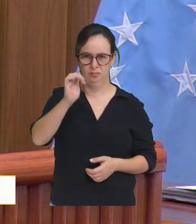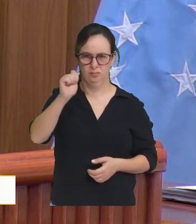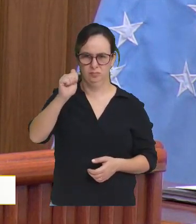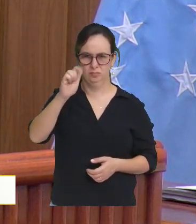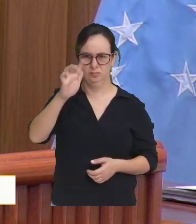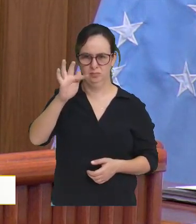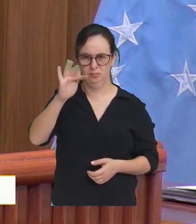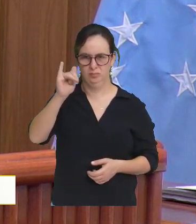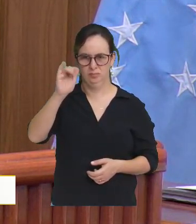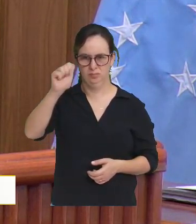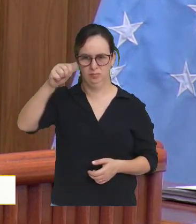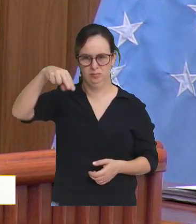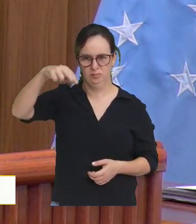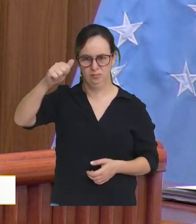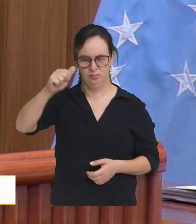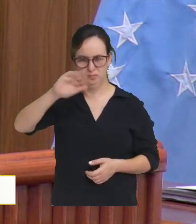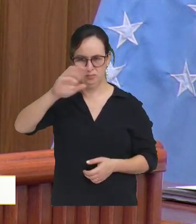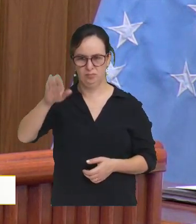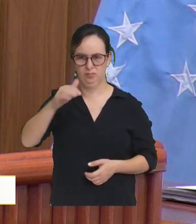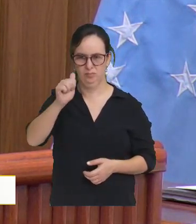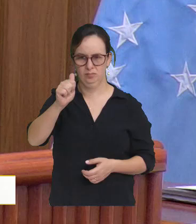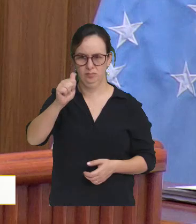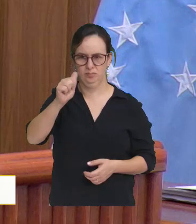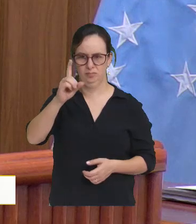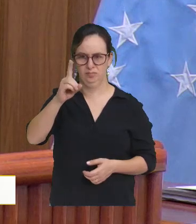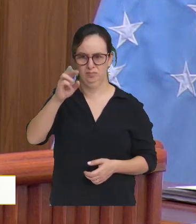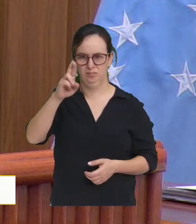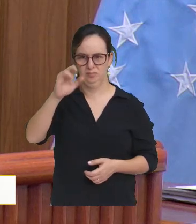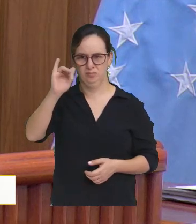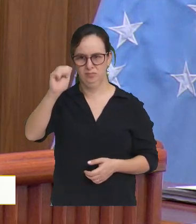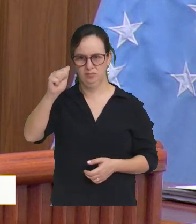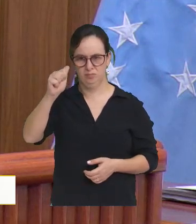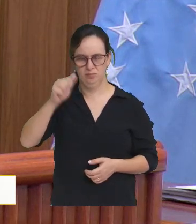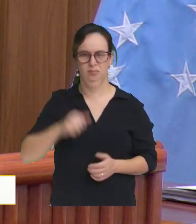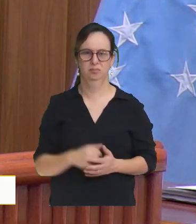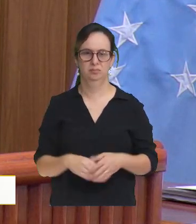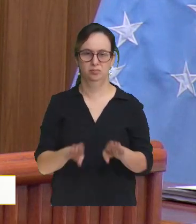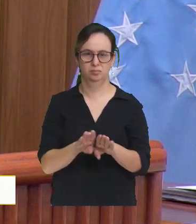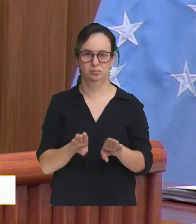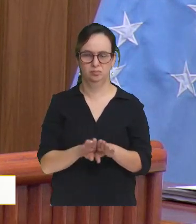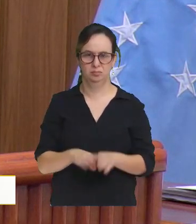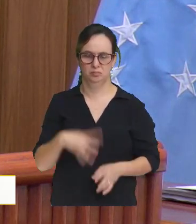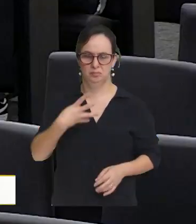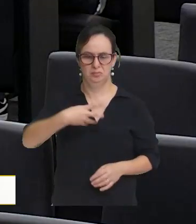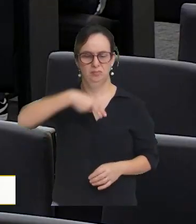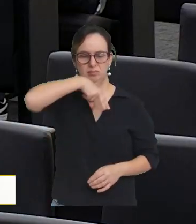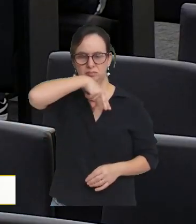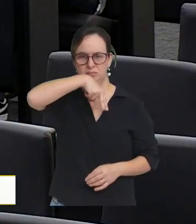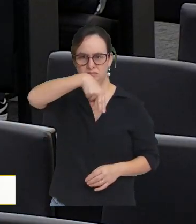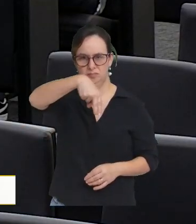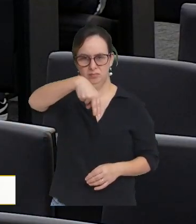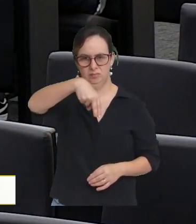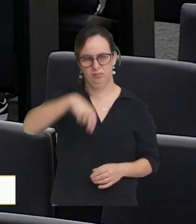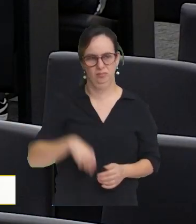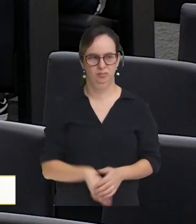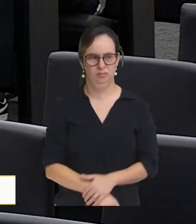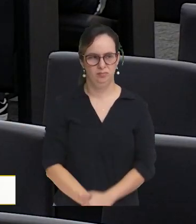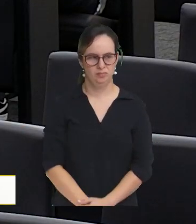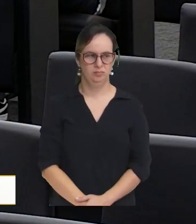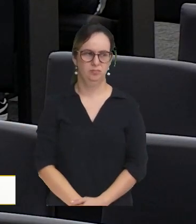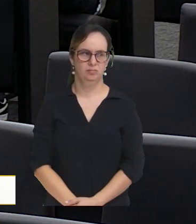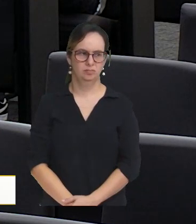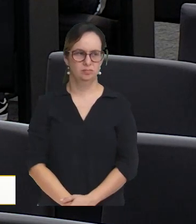Dias. Também teve 4 netos, Daniel Dias Panzer e Rebeca Dias